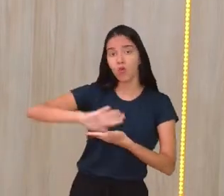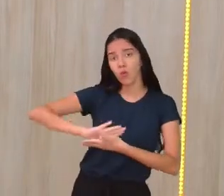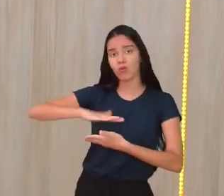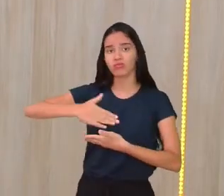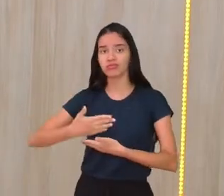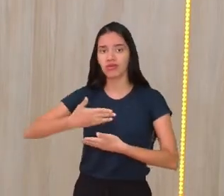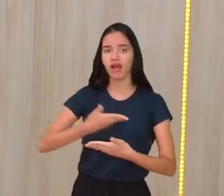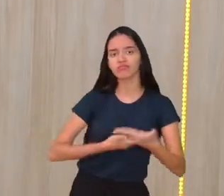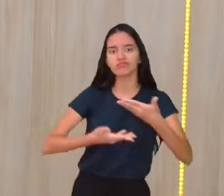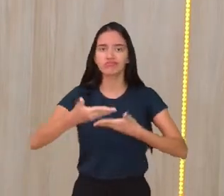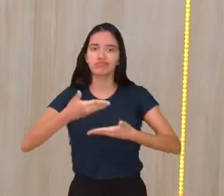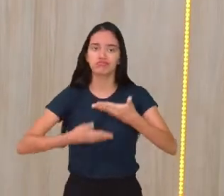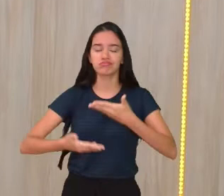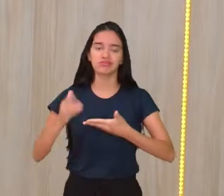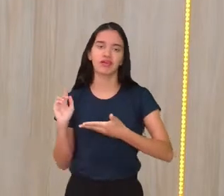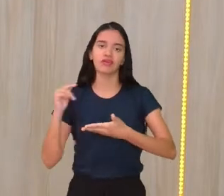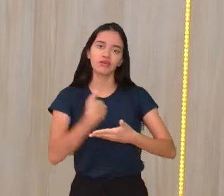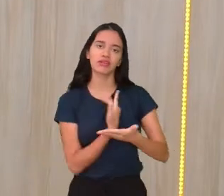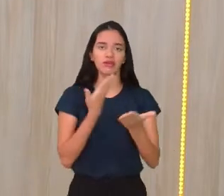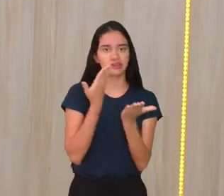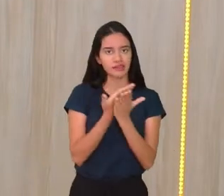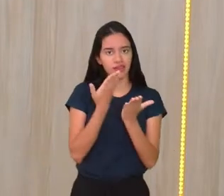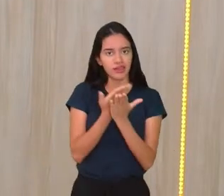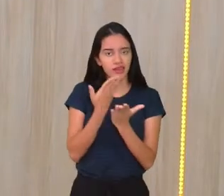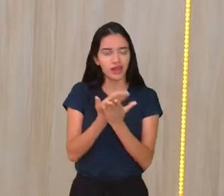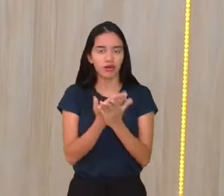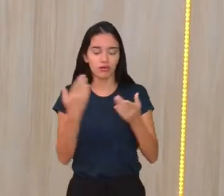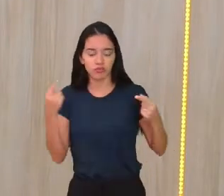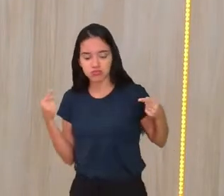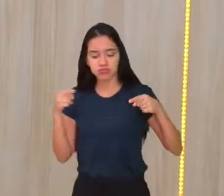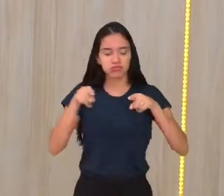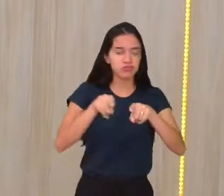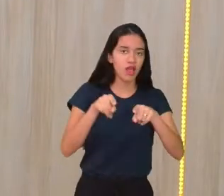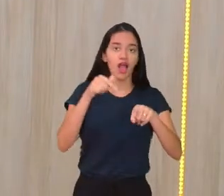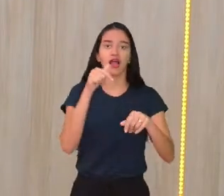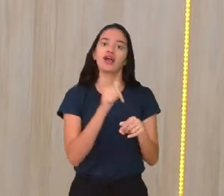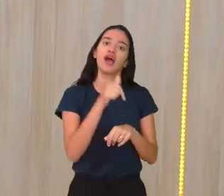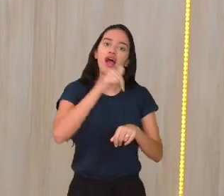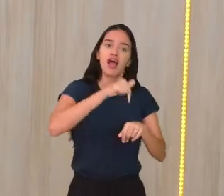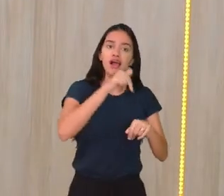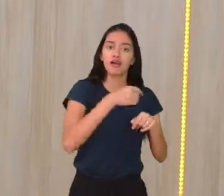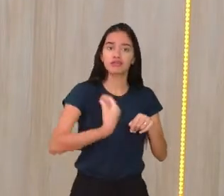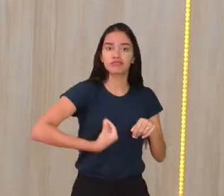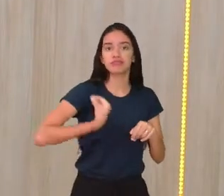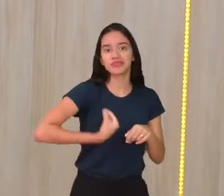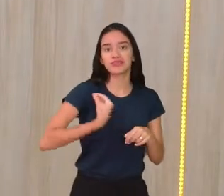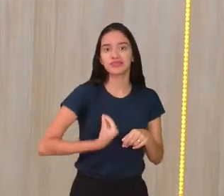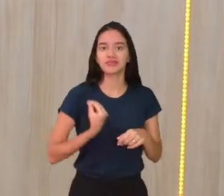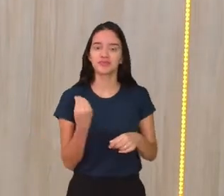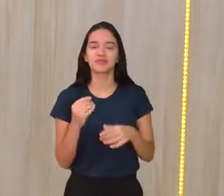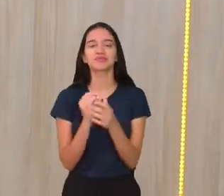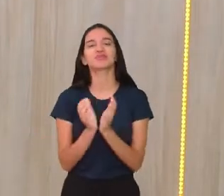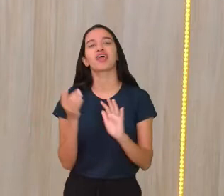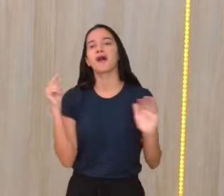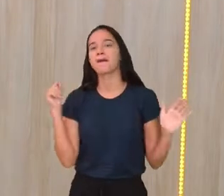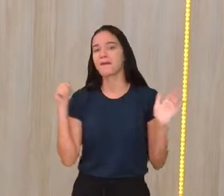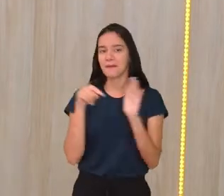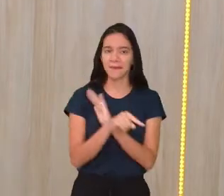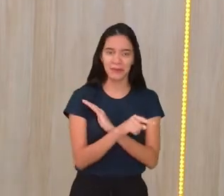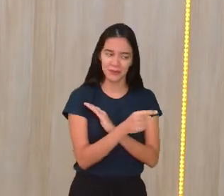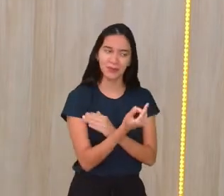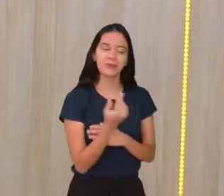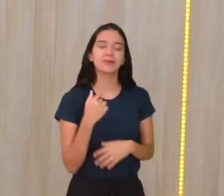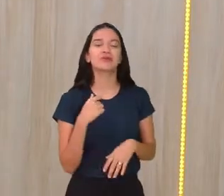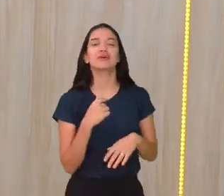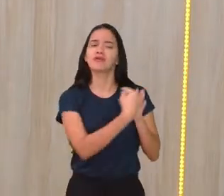e interagir com a nossa aula simultaneamente aqui no ao vivo. Mandou a pergunta, a gente